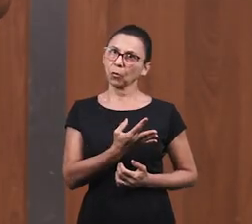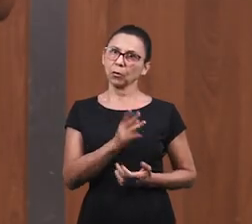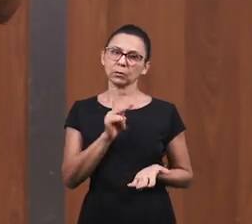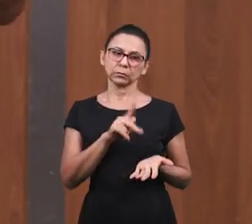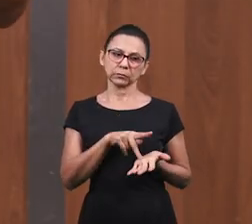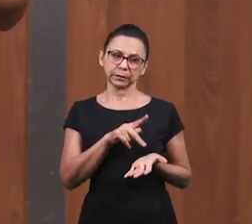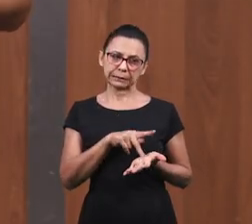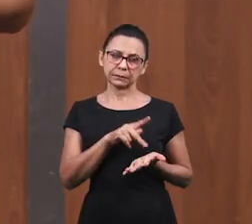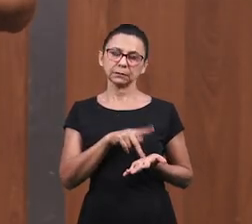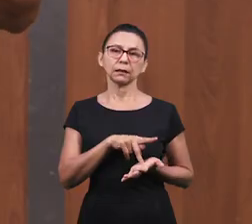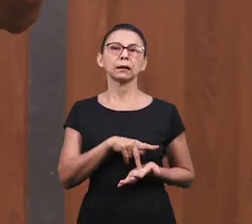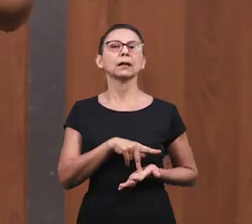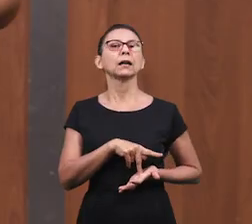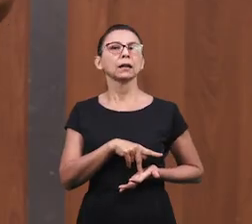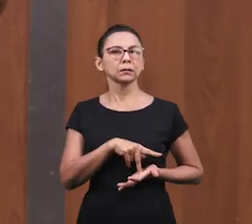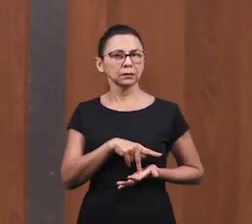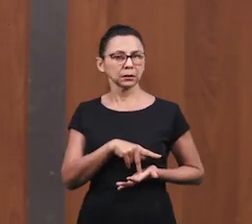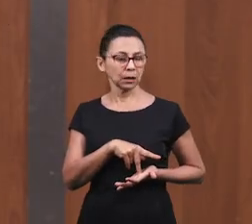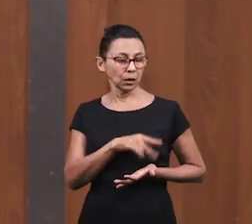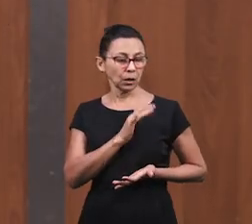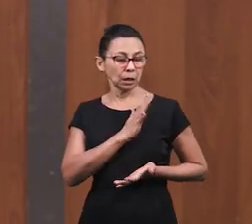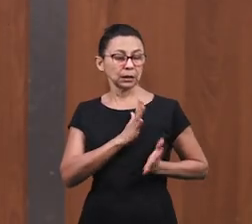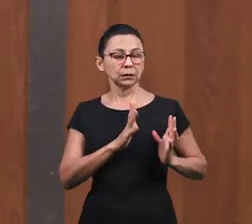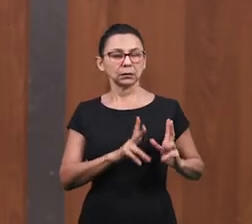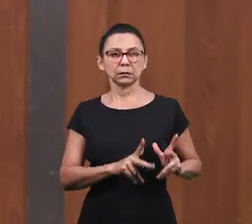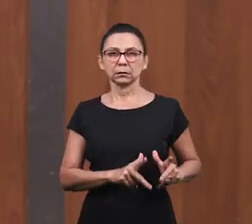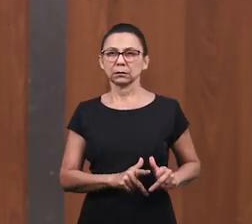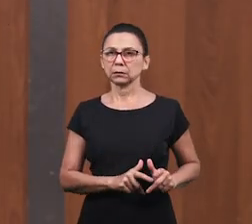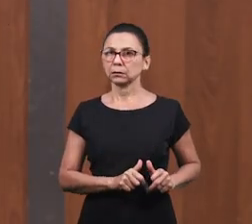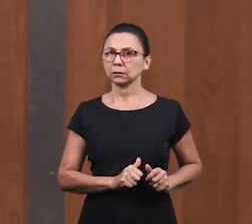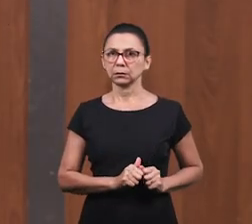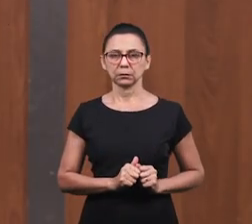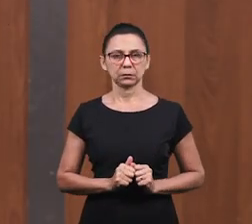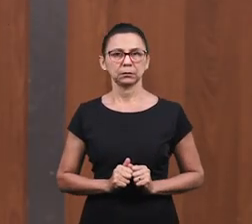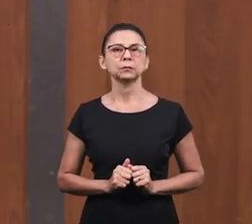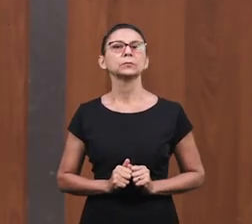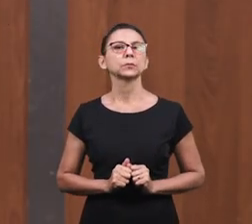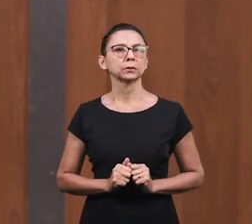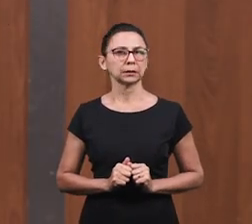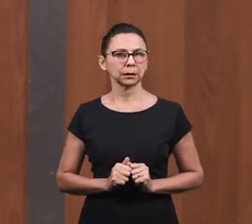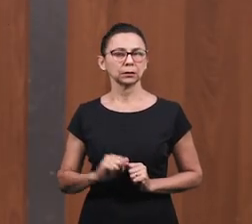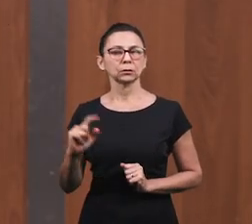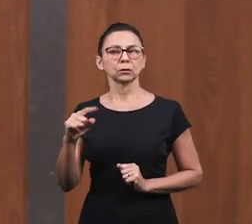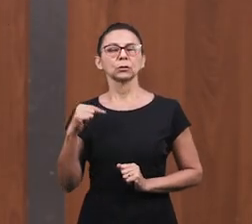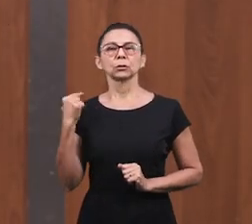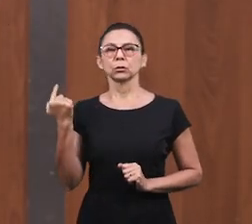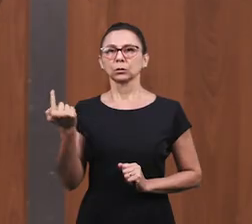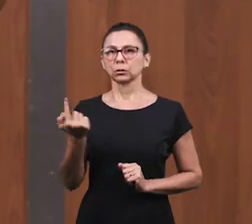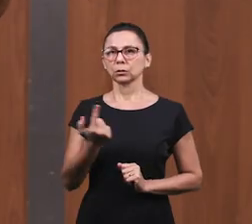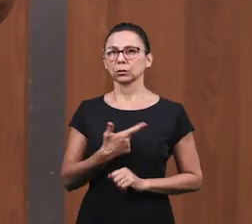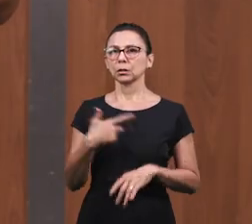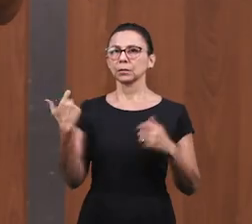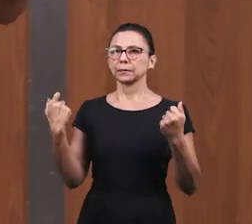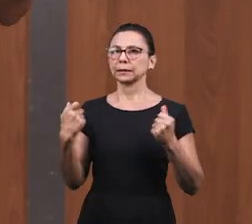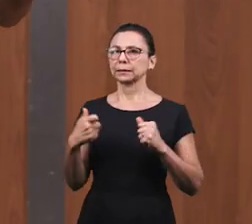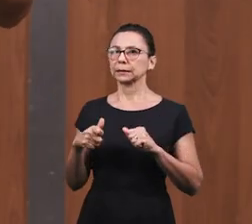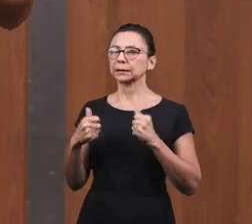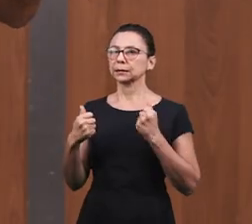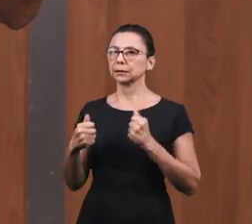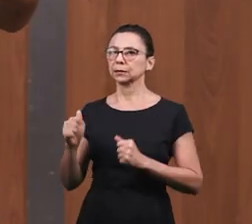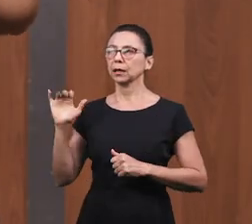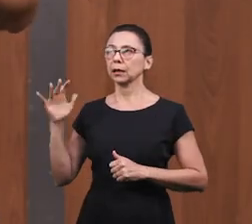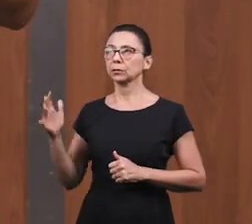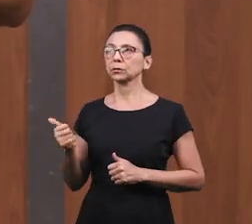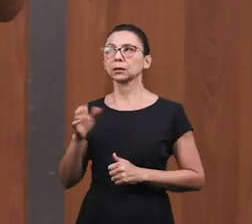dela. Nós precisamos adorar o Senhor de forma sincera. Nós devemos